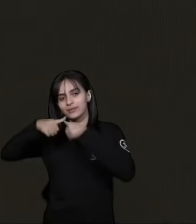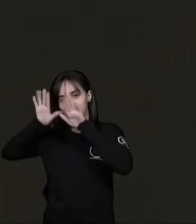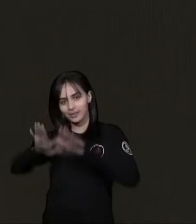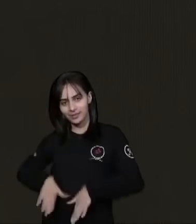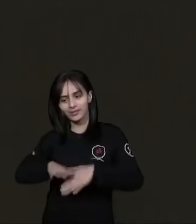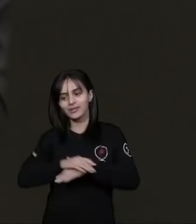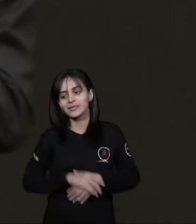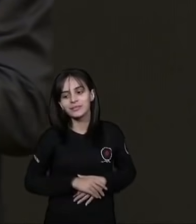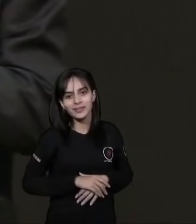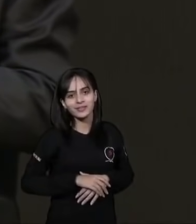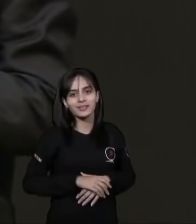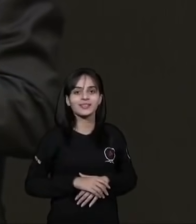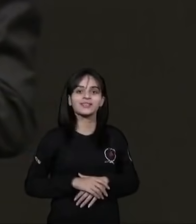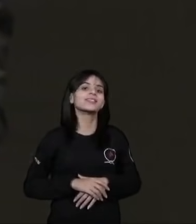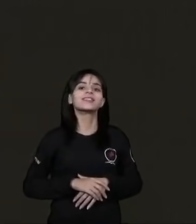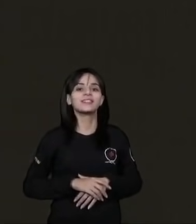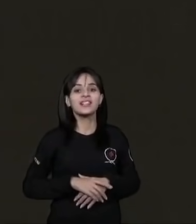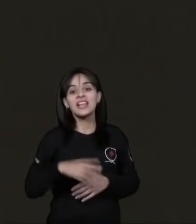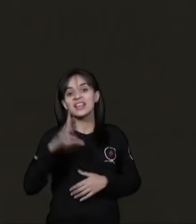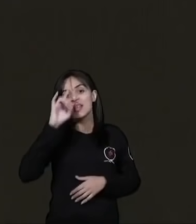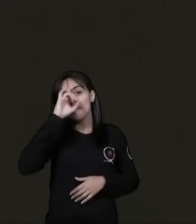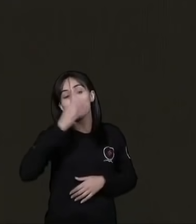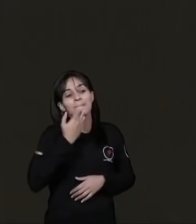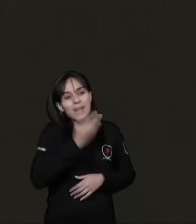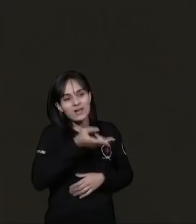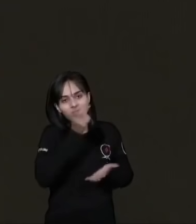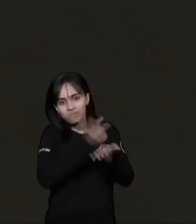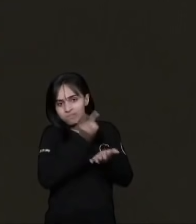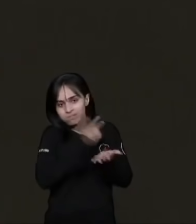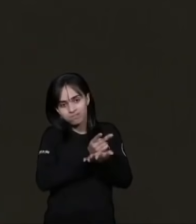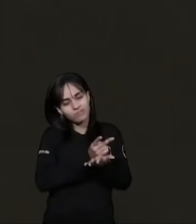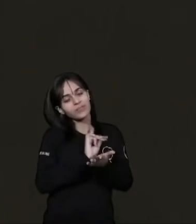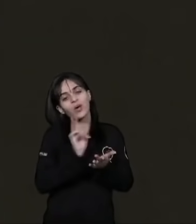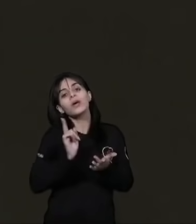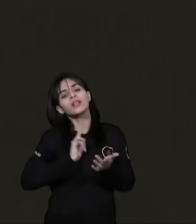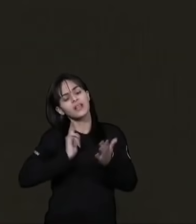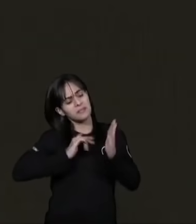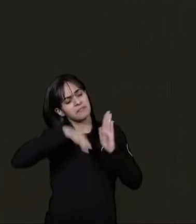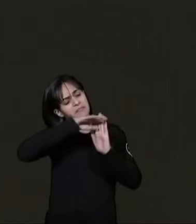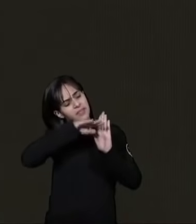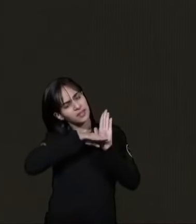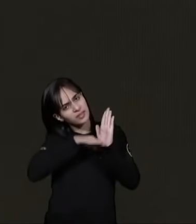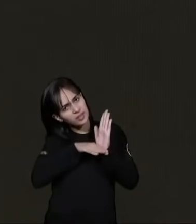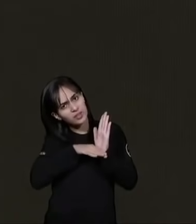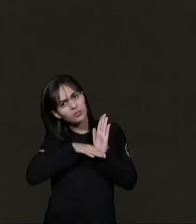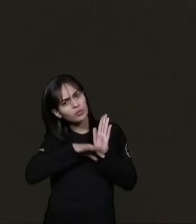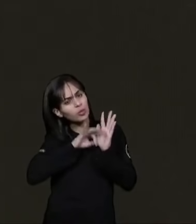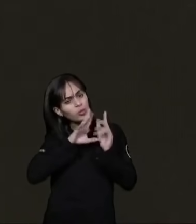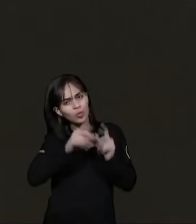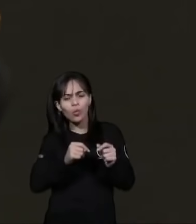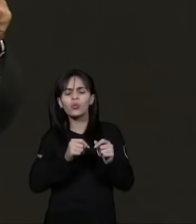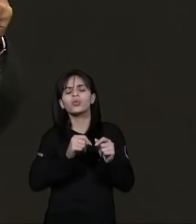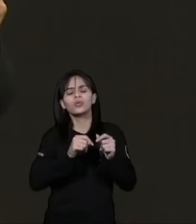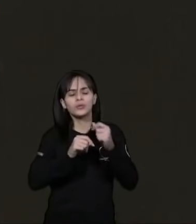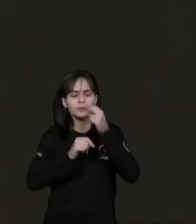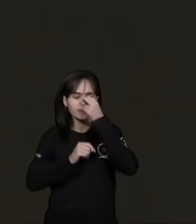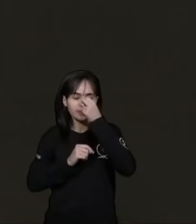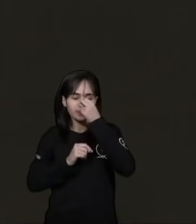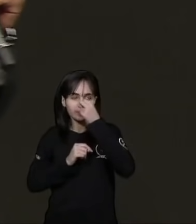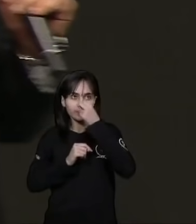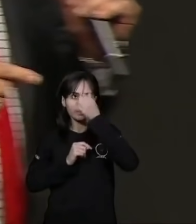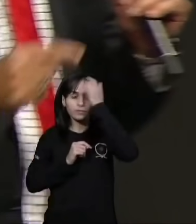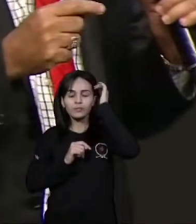marca então eu não pega a mesma coisa é mas existem princípios todas elas sejam